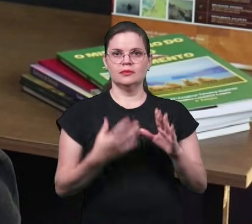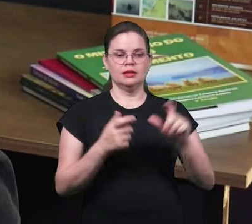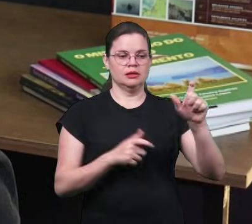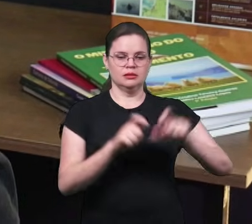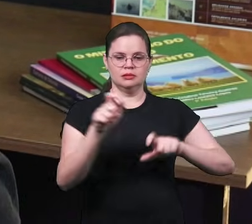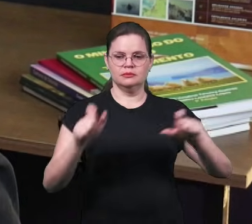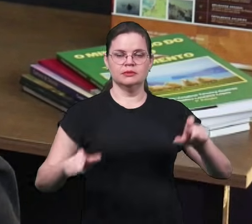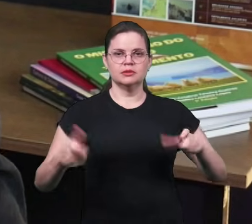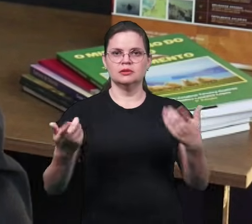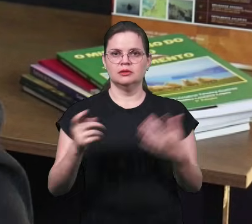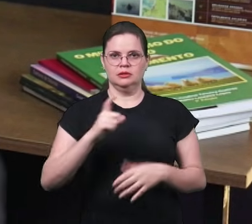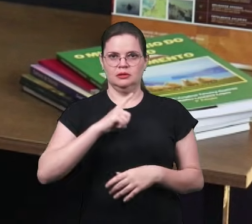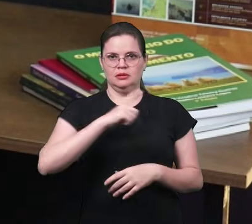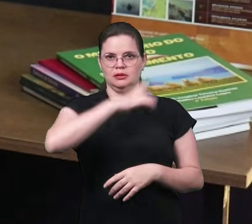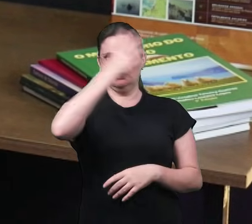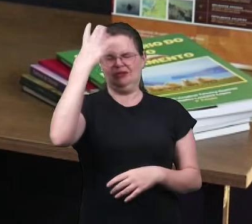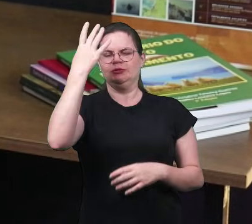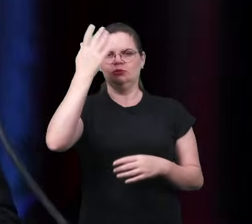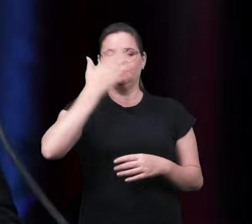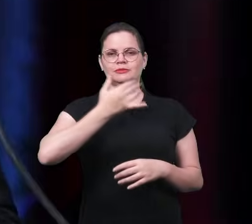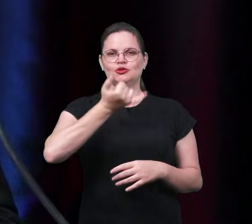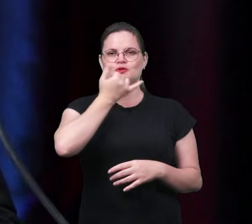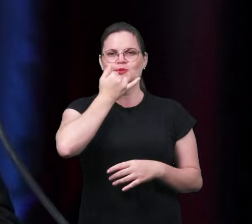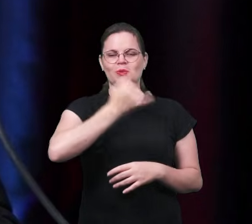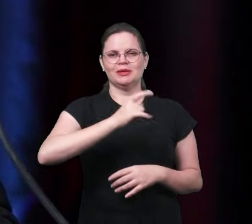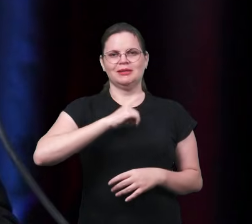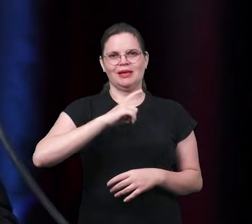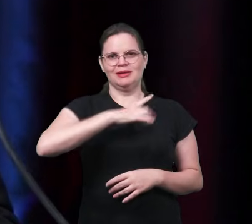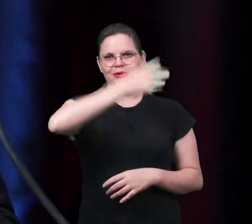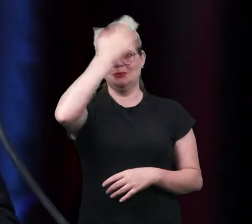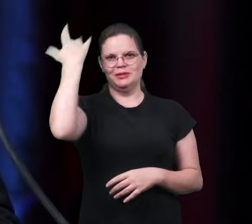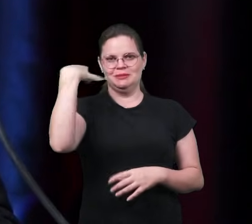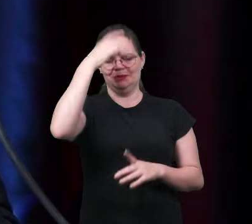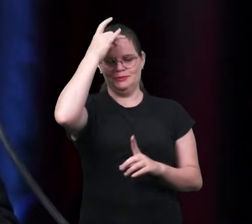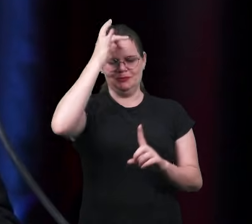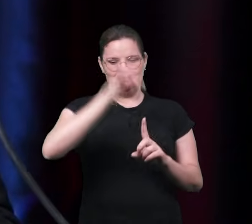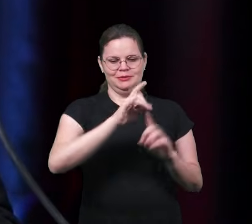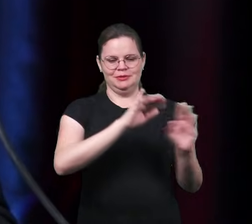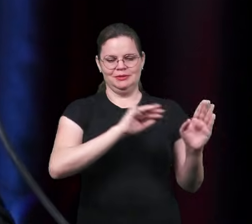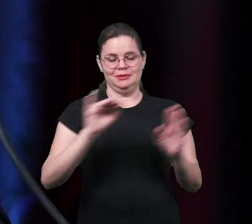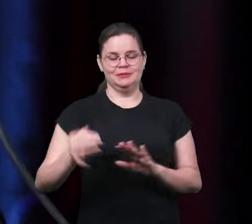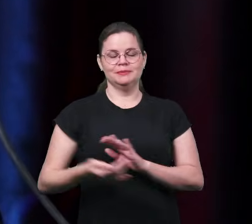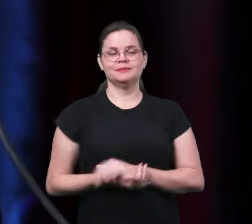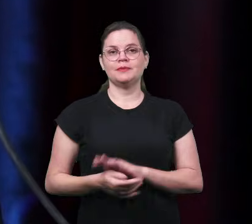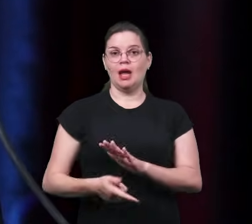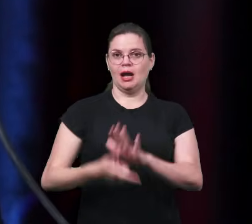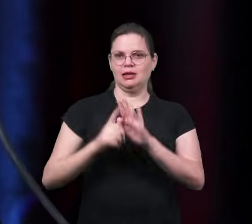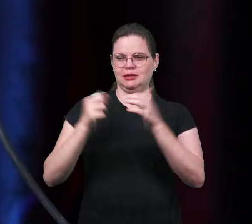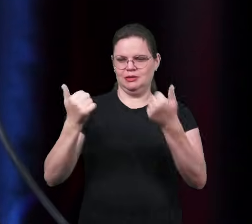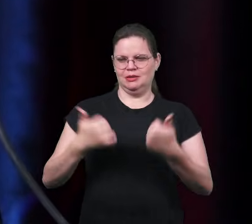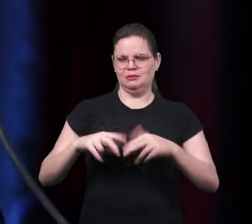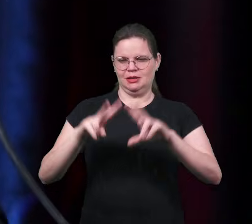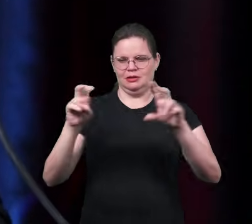né? Cheios do Espírito Santo. Sim. Né? Antes de abordar o próximo texto, pastor Alex,